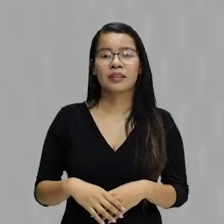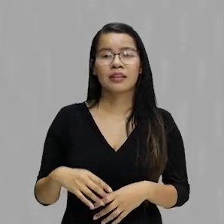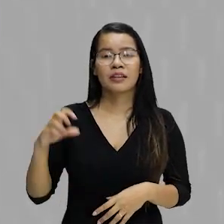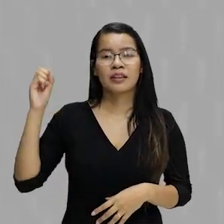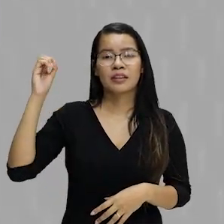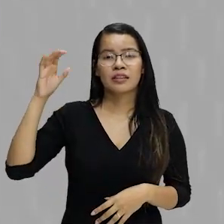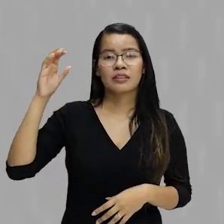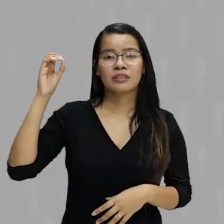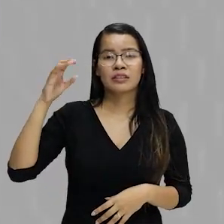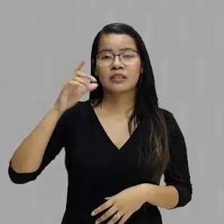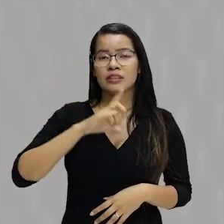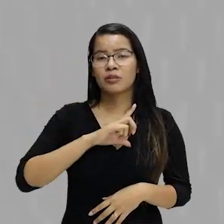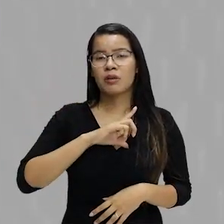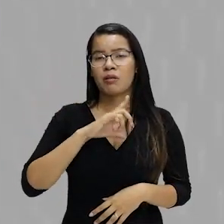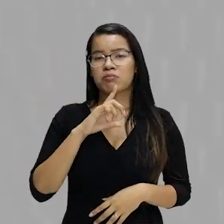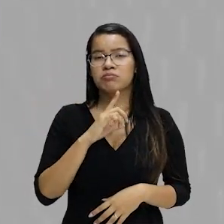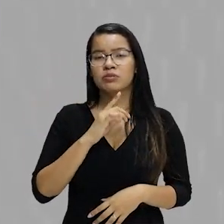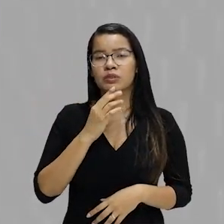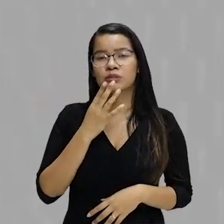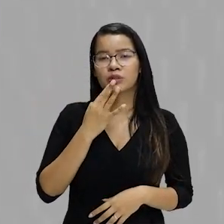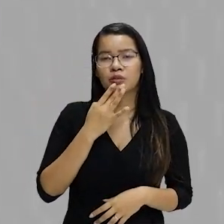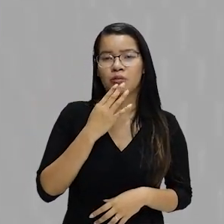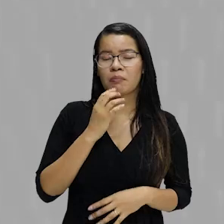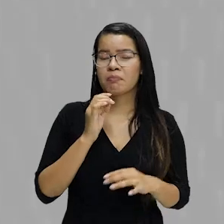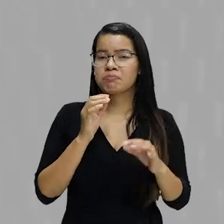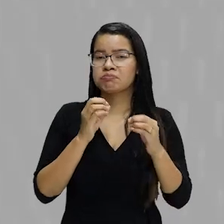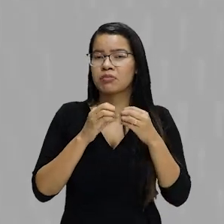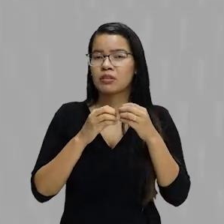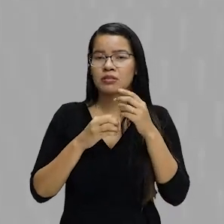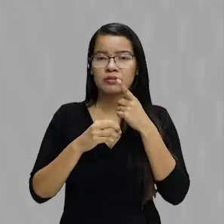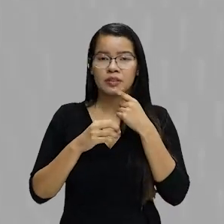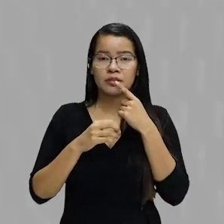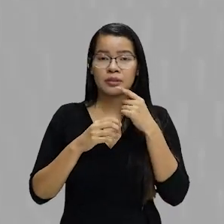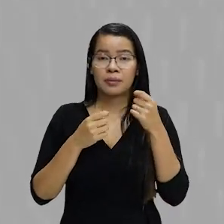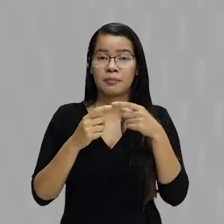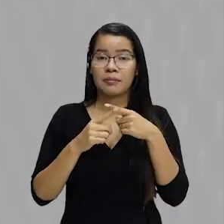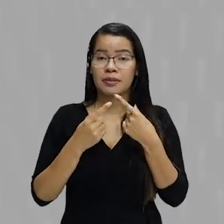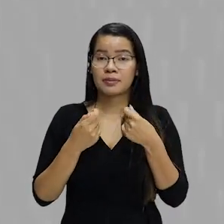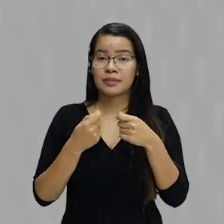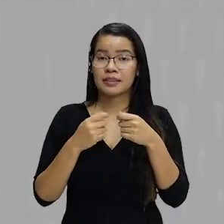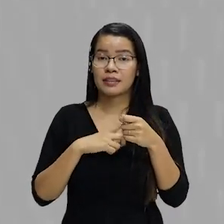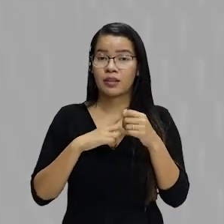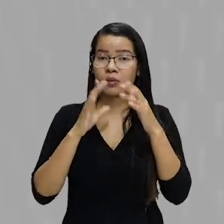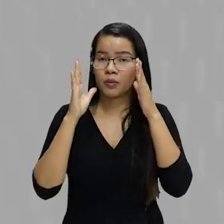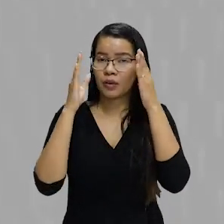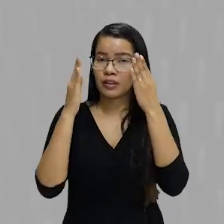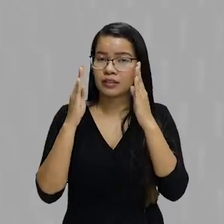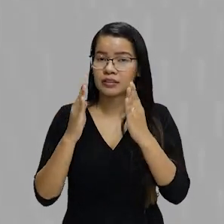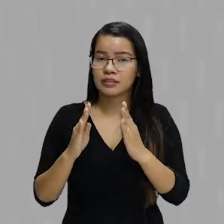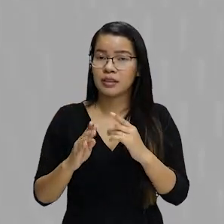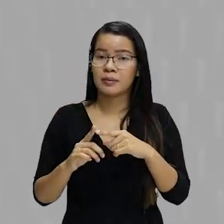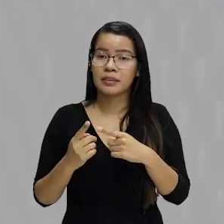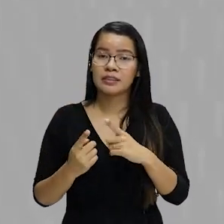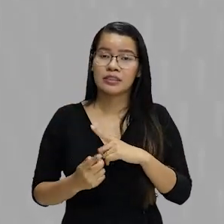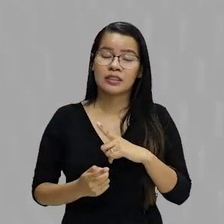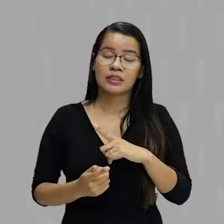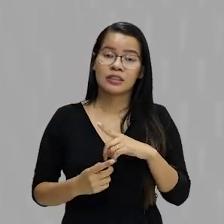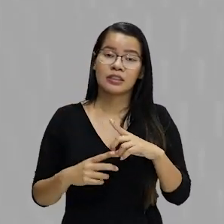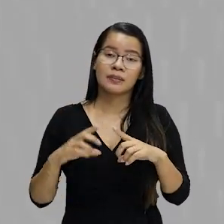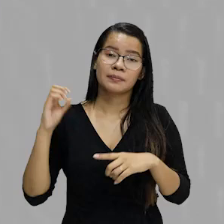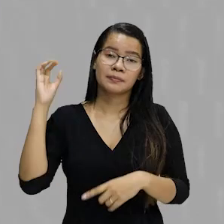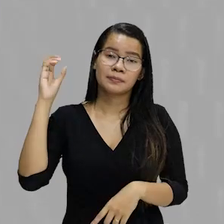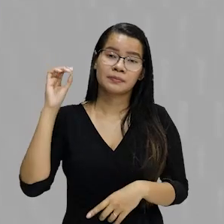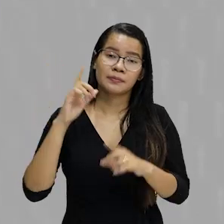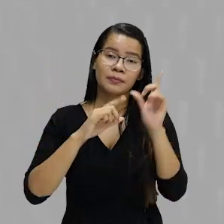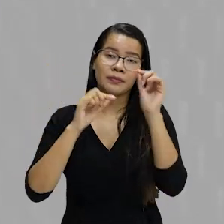né, ali próximo do vermelho, né, uma tendência para o vermelho. Mas você tem que ver com bastante atenção. Mas existem estrelas que estão bem